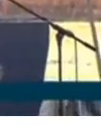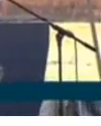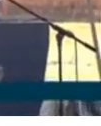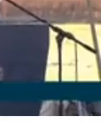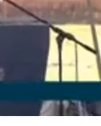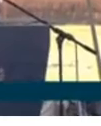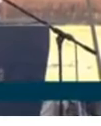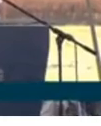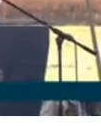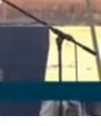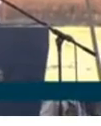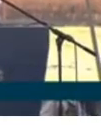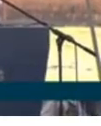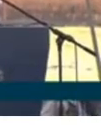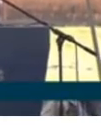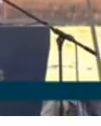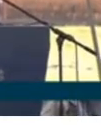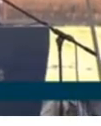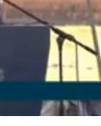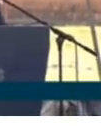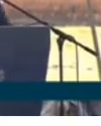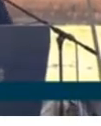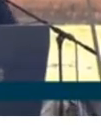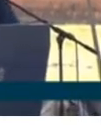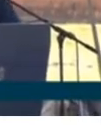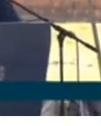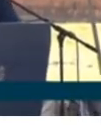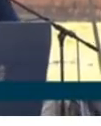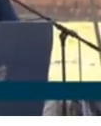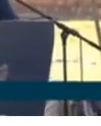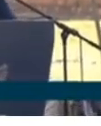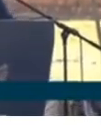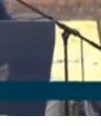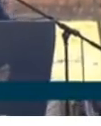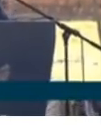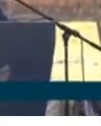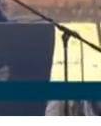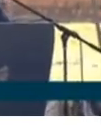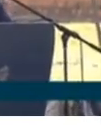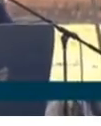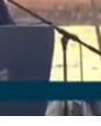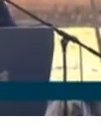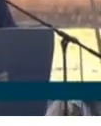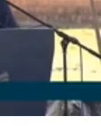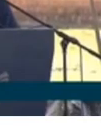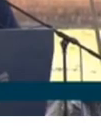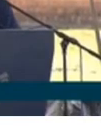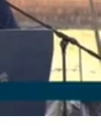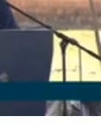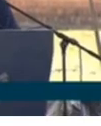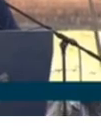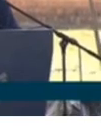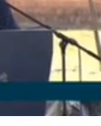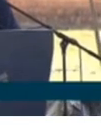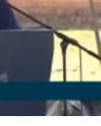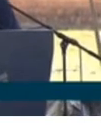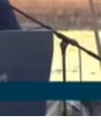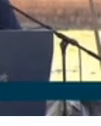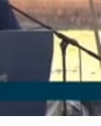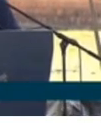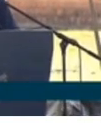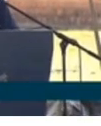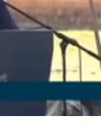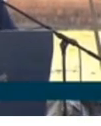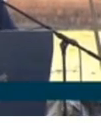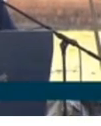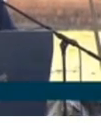Os portos no Brasil também, ao longo dos últimos 5 meses, têm batido recorde mês após